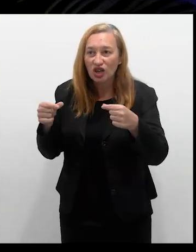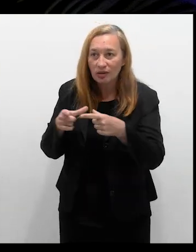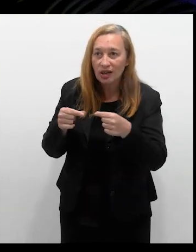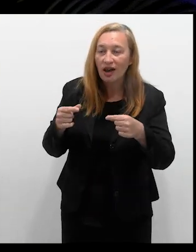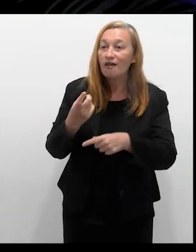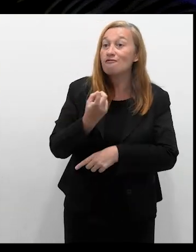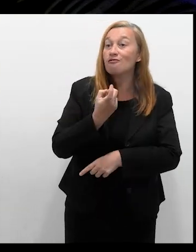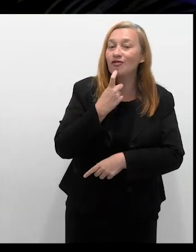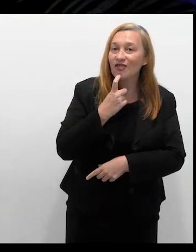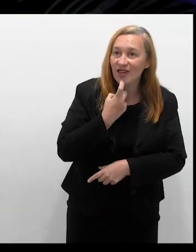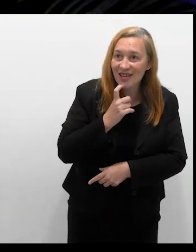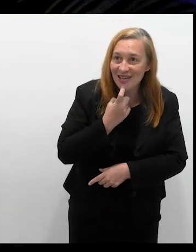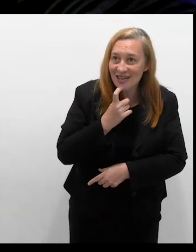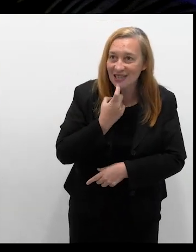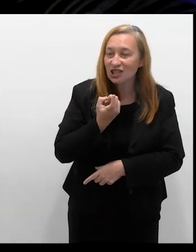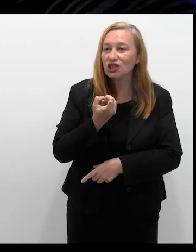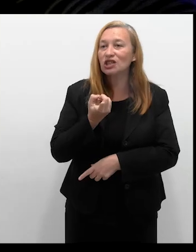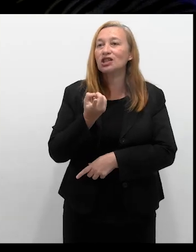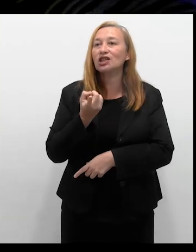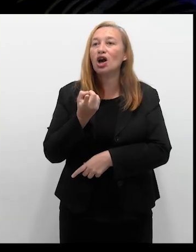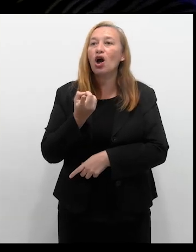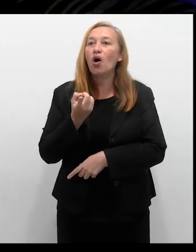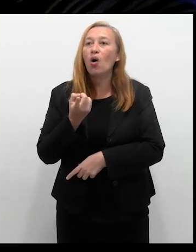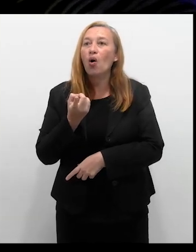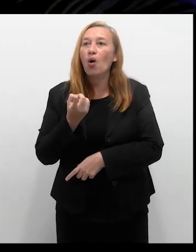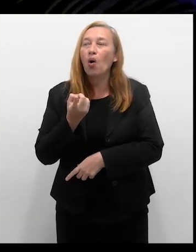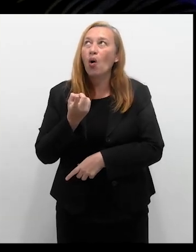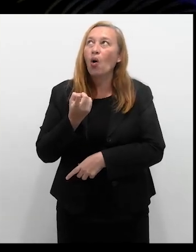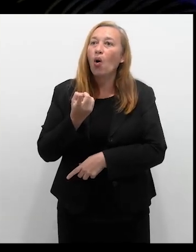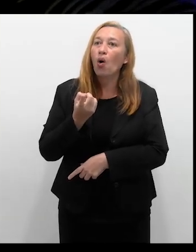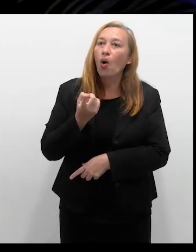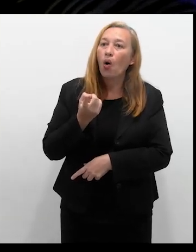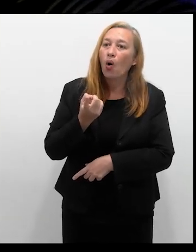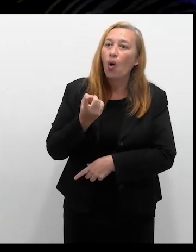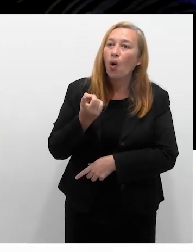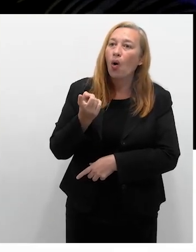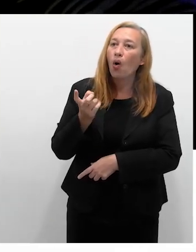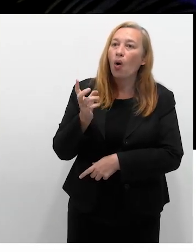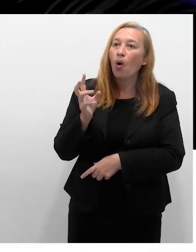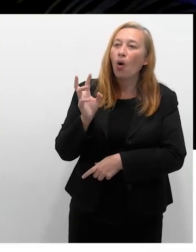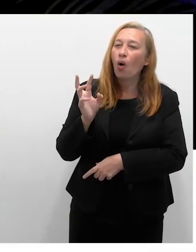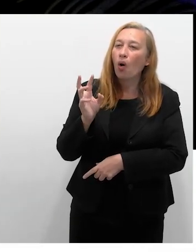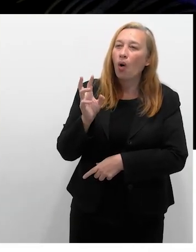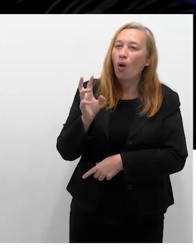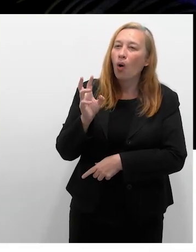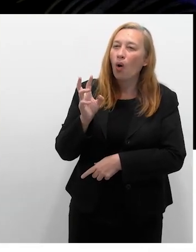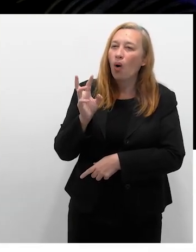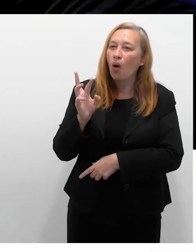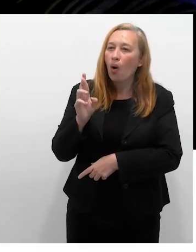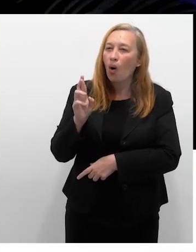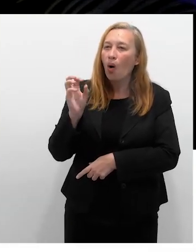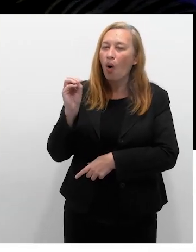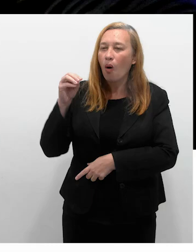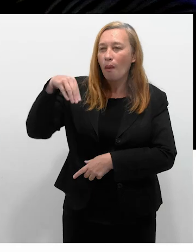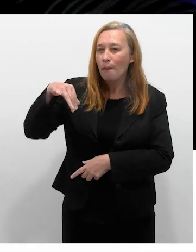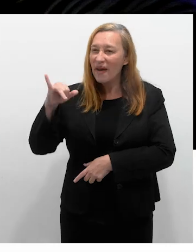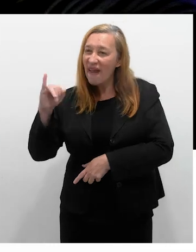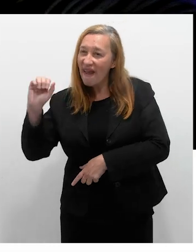Alemanha, Japão, Finlândia. Gente, olha que curioso Romênia,